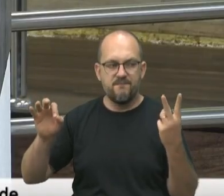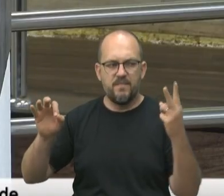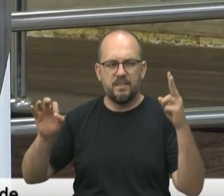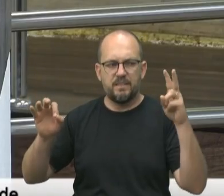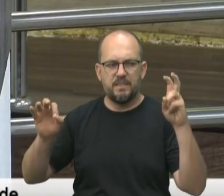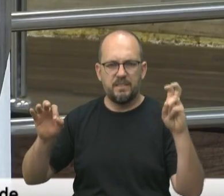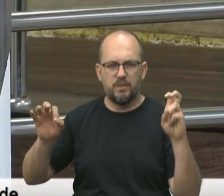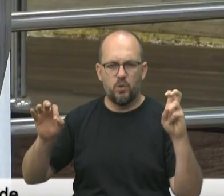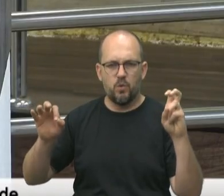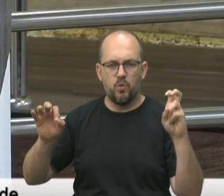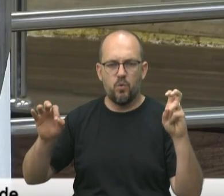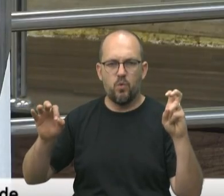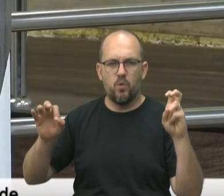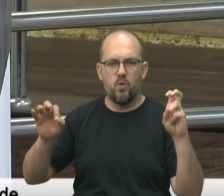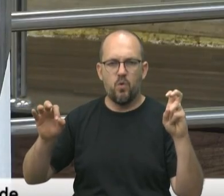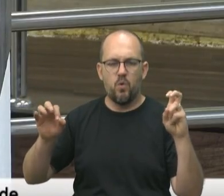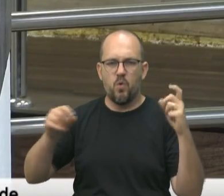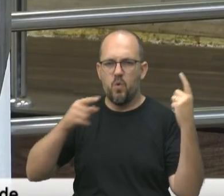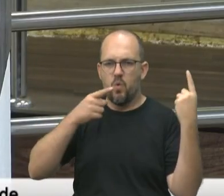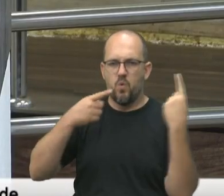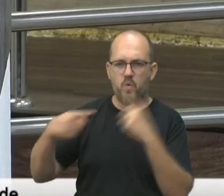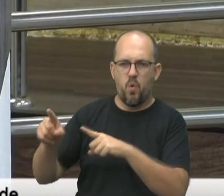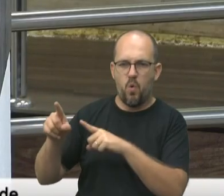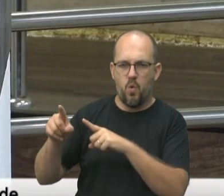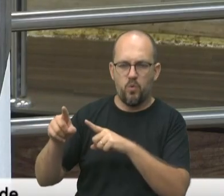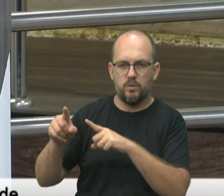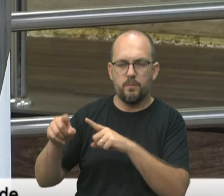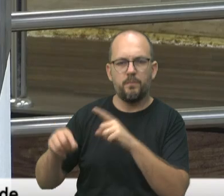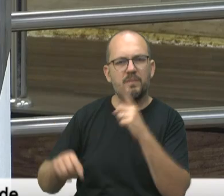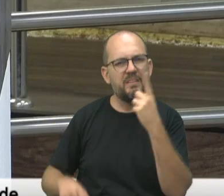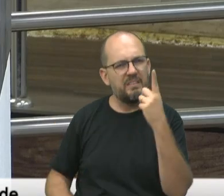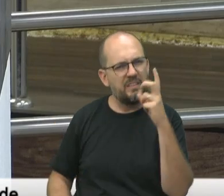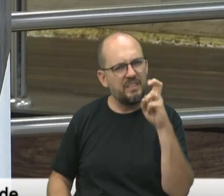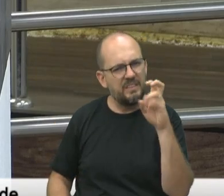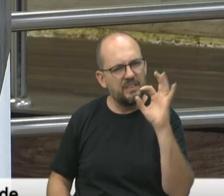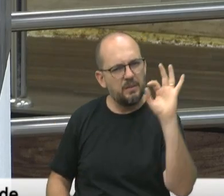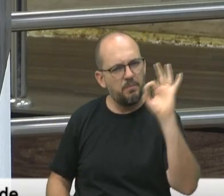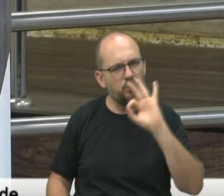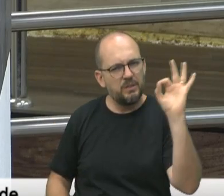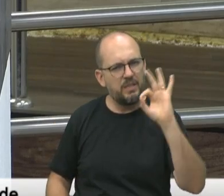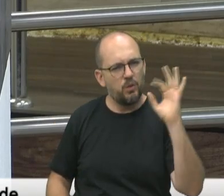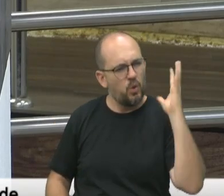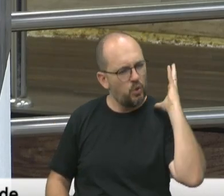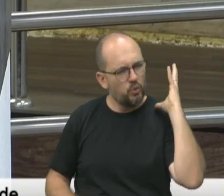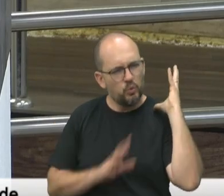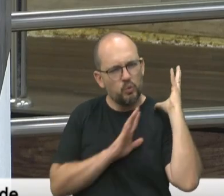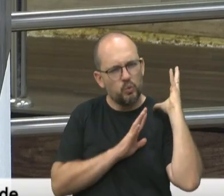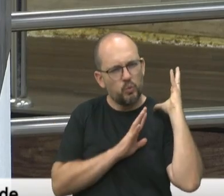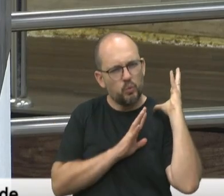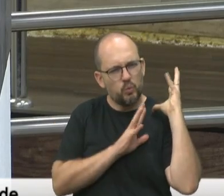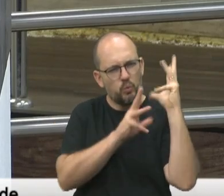a extrema-direita, os 15% eram todos